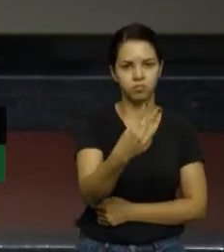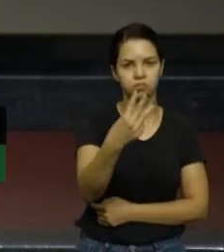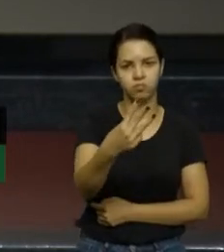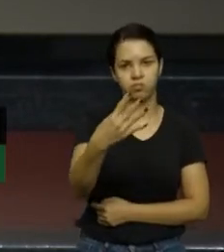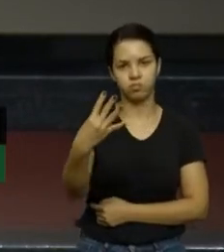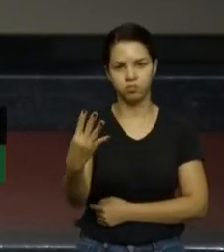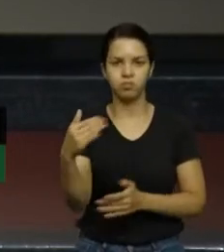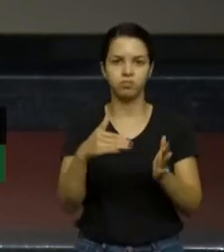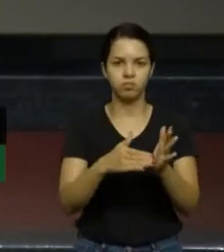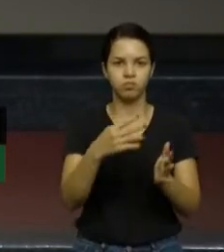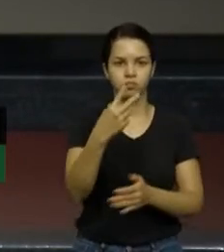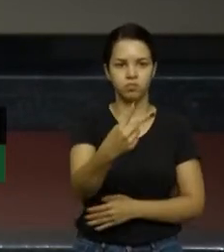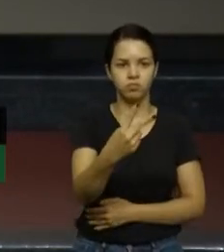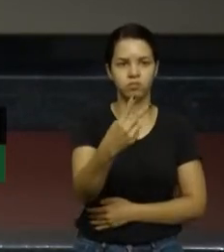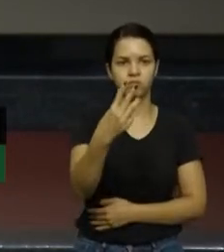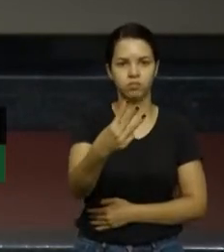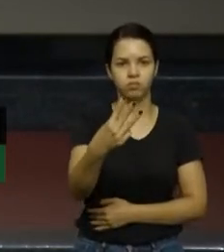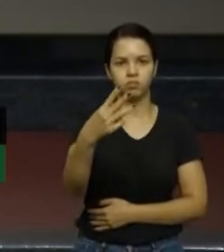a